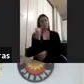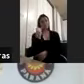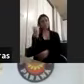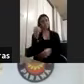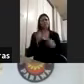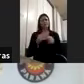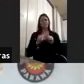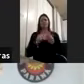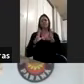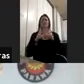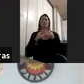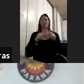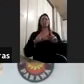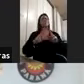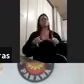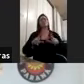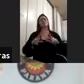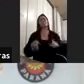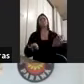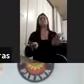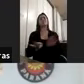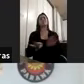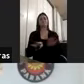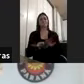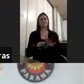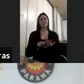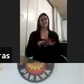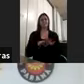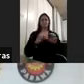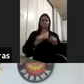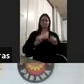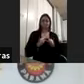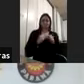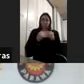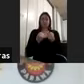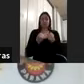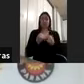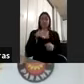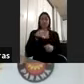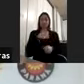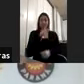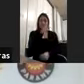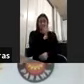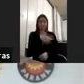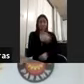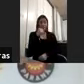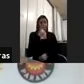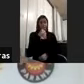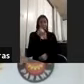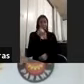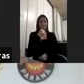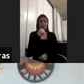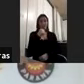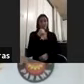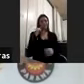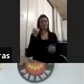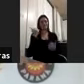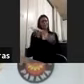luta. Eu sempre gosto de falar que elas são a arma secreta, que a Renault não sabia que nós tínhamos também. Além da